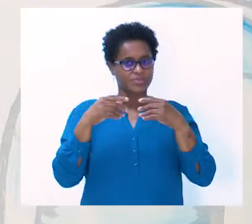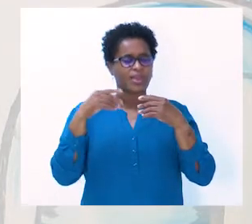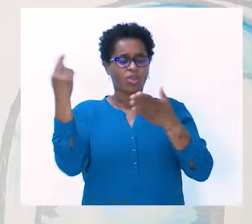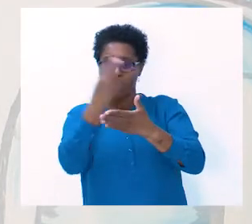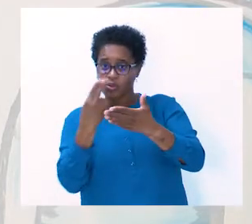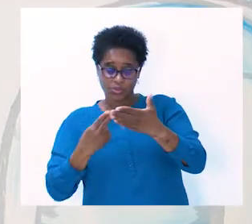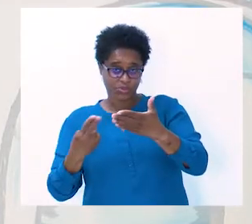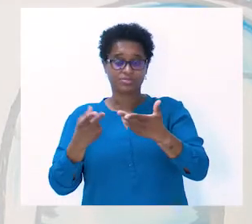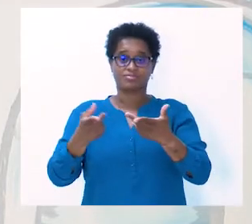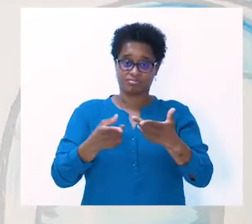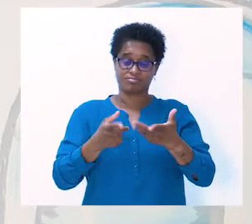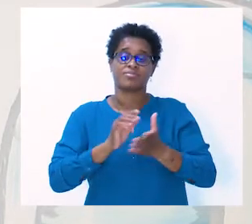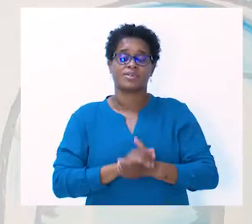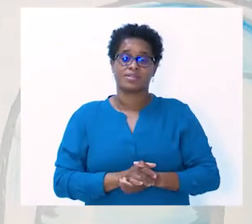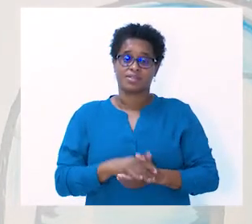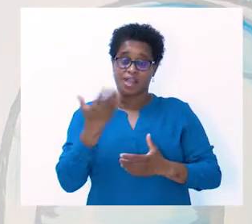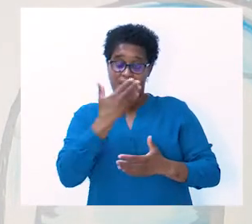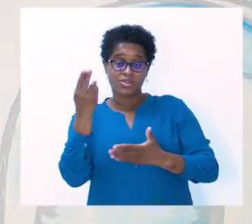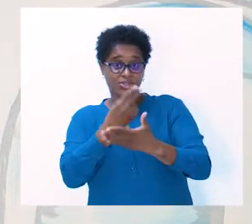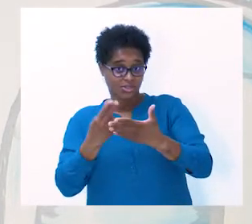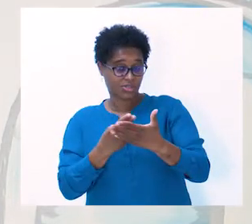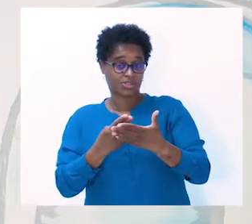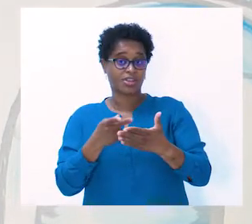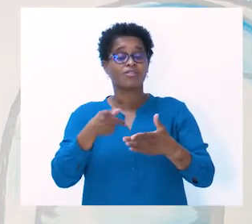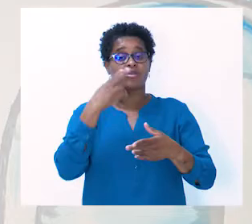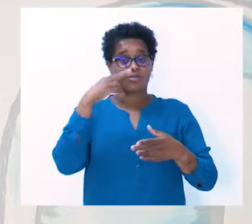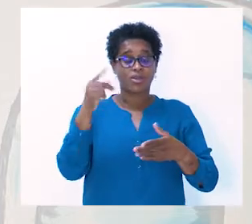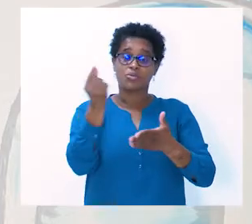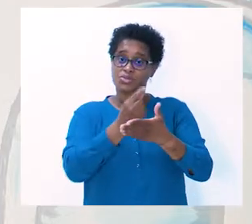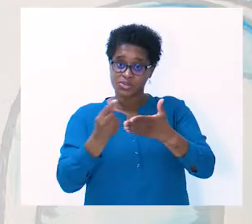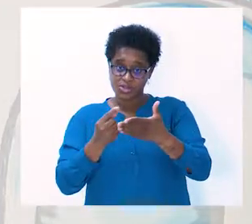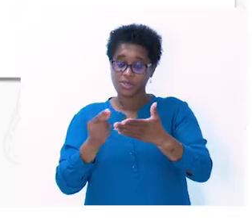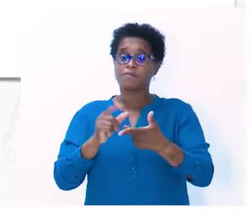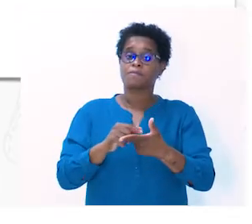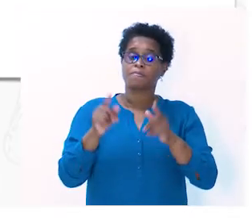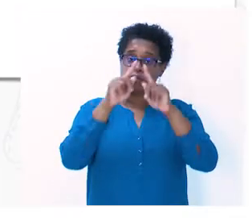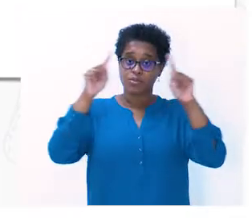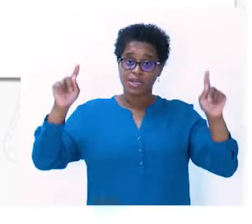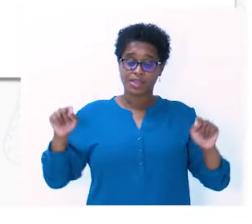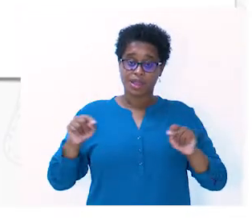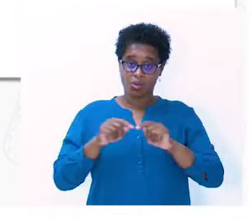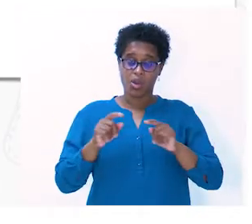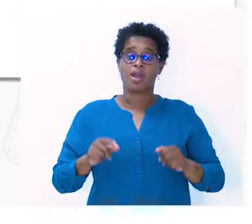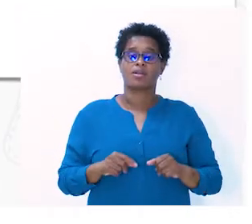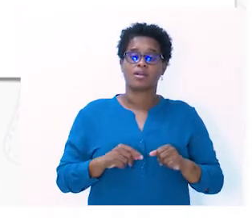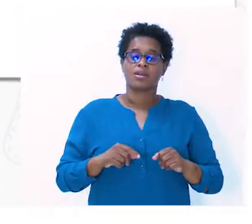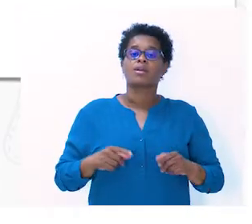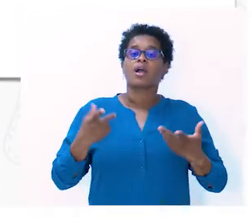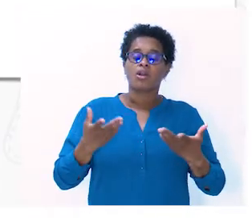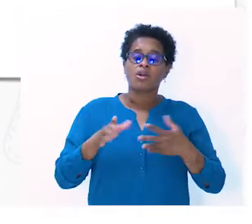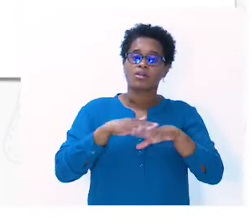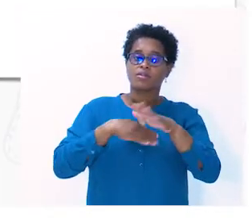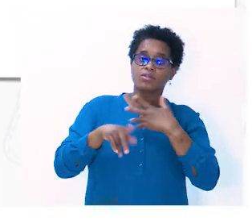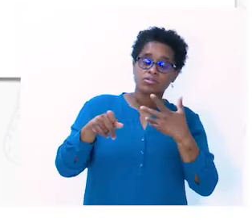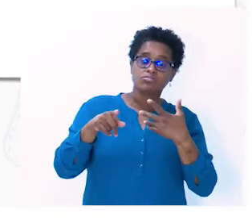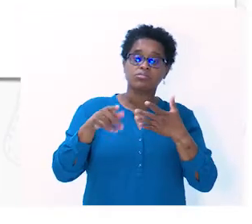artística. Então, vamos considerar o desenho de forma retangular. Agora, o que vocês vão fazer? Vocês vão determinar as